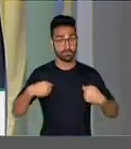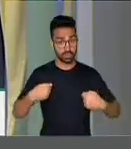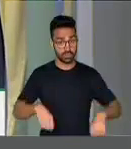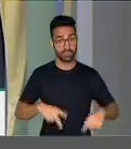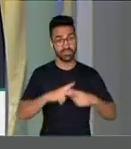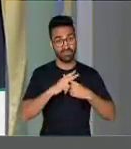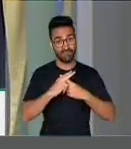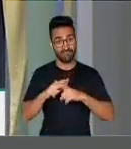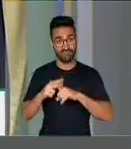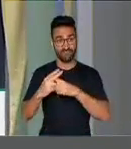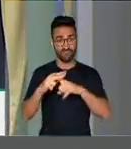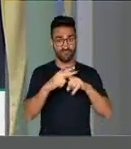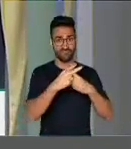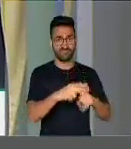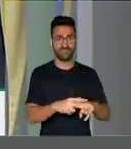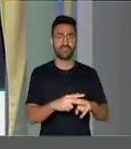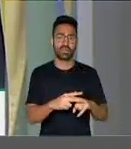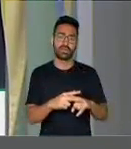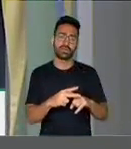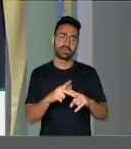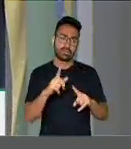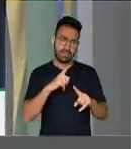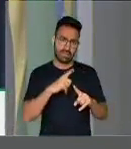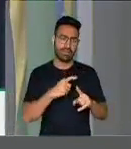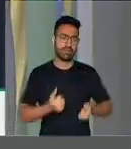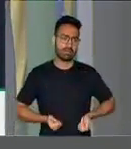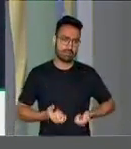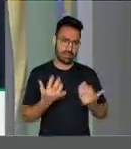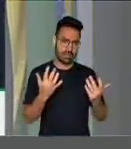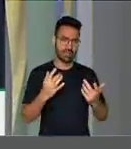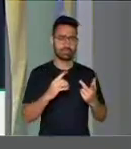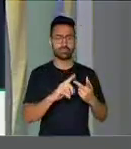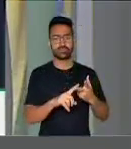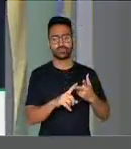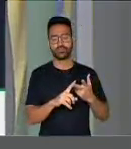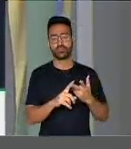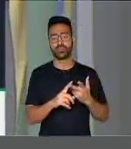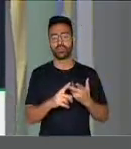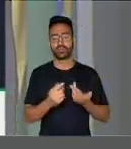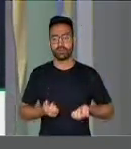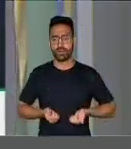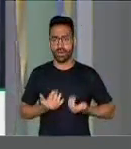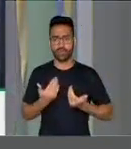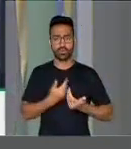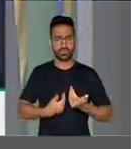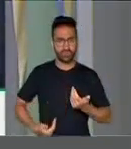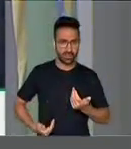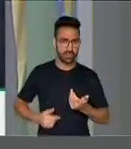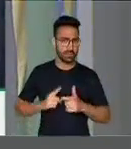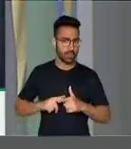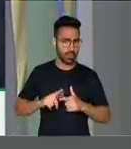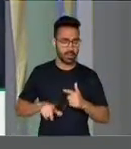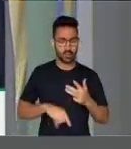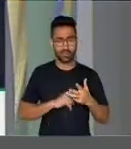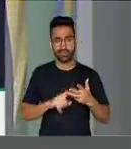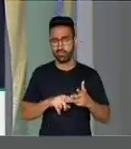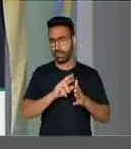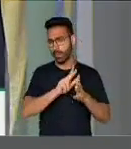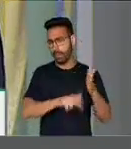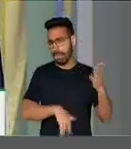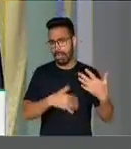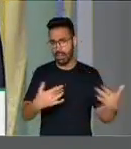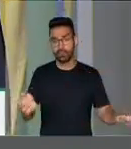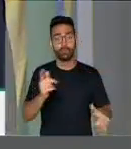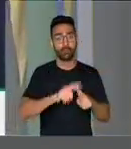consertá-lo. Eu sei que tem problema de despesa, né, qualidade do gasto público. Eu sei que tem N